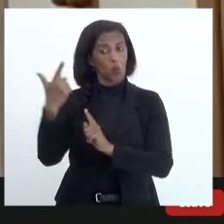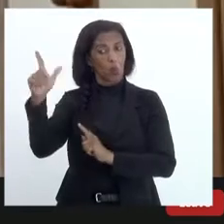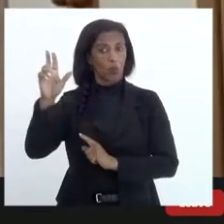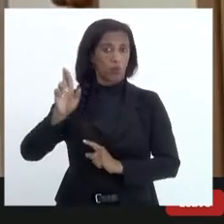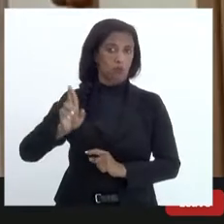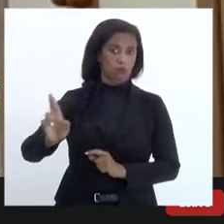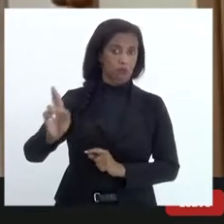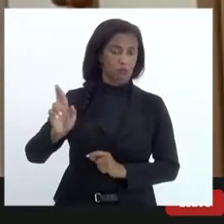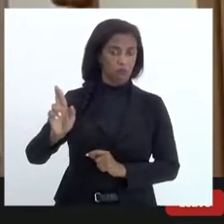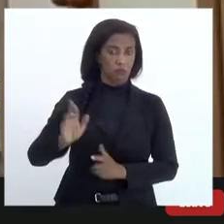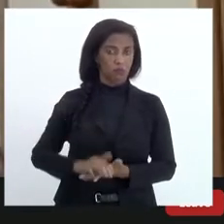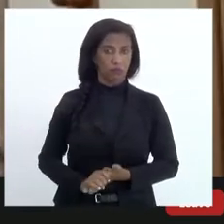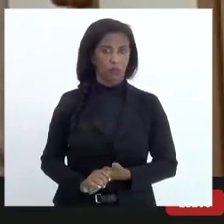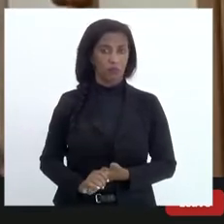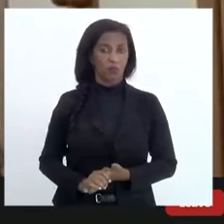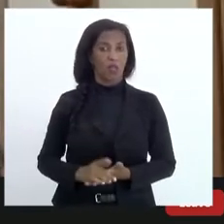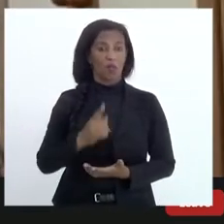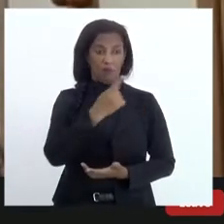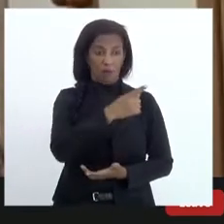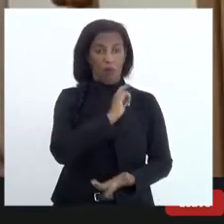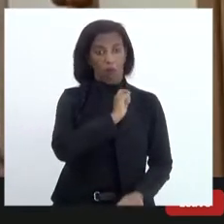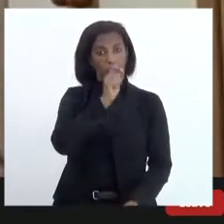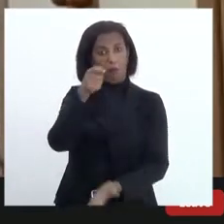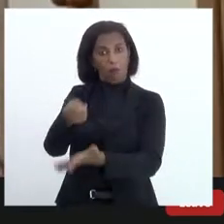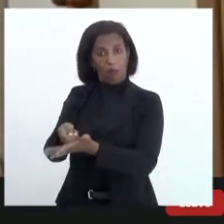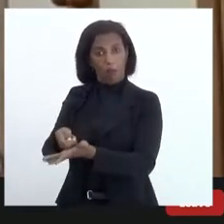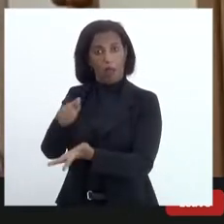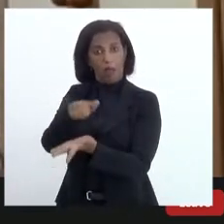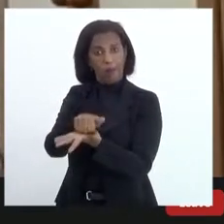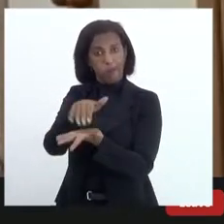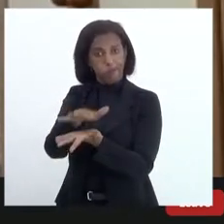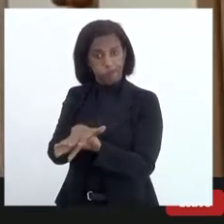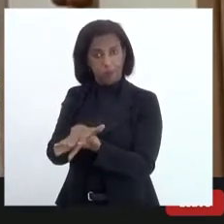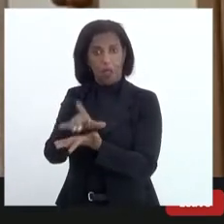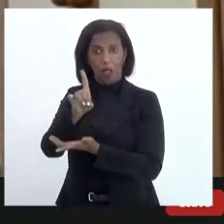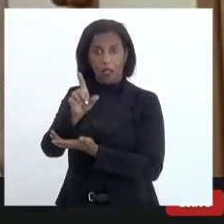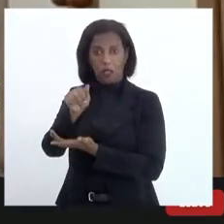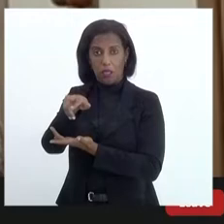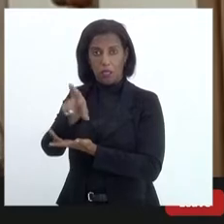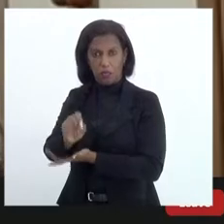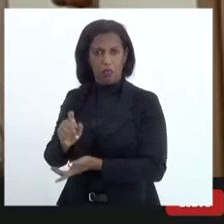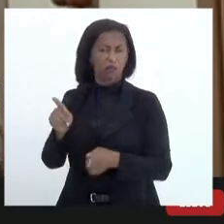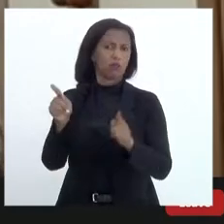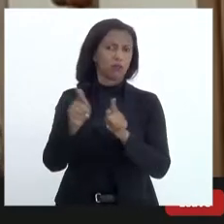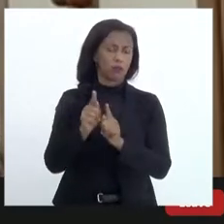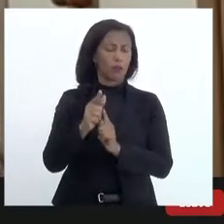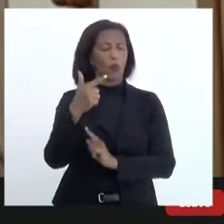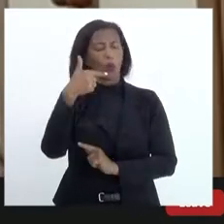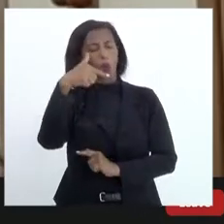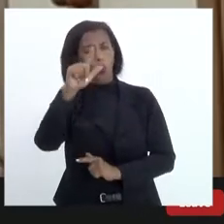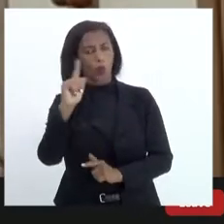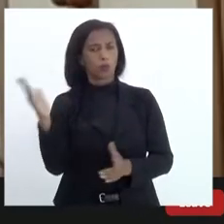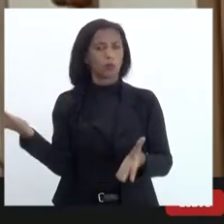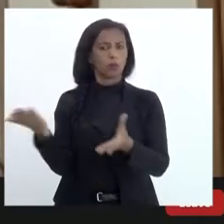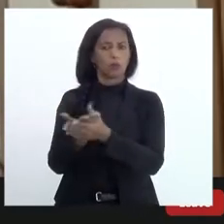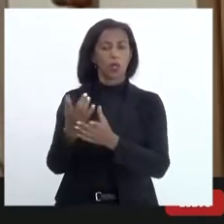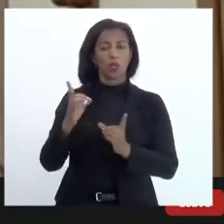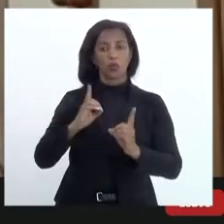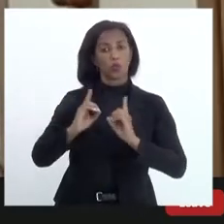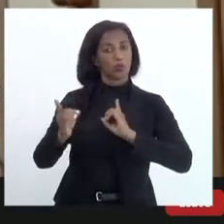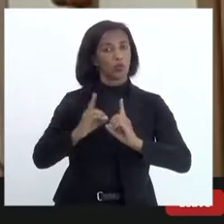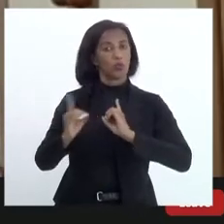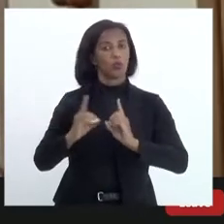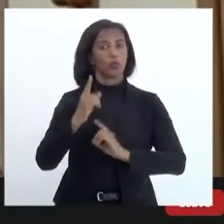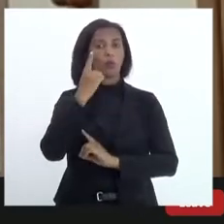em relação a uma reparação de um dano moral coletivo. Também vamos abrir um procedimento de instrução para